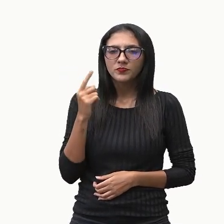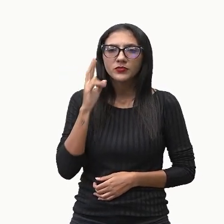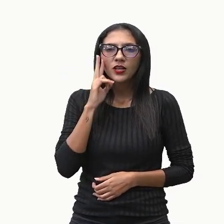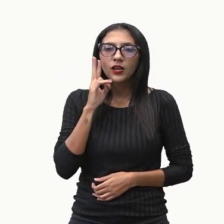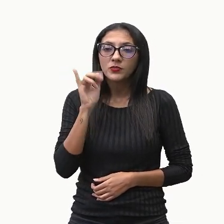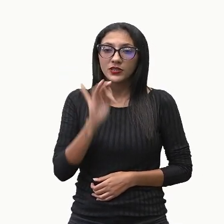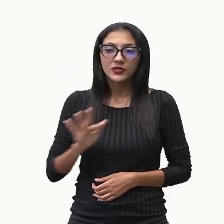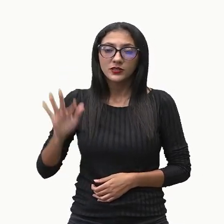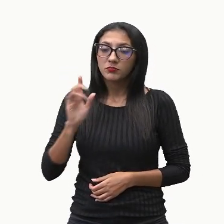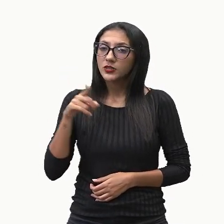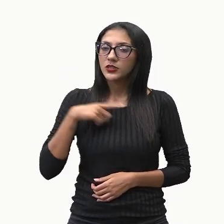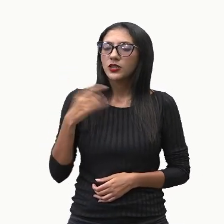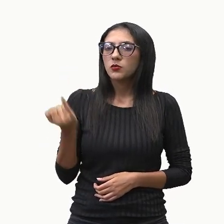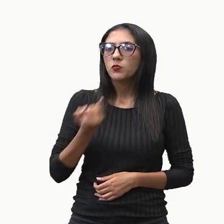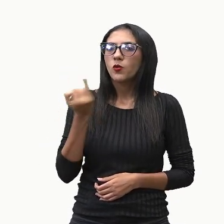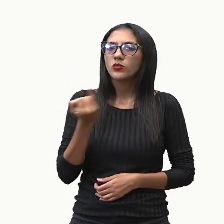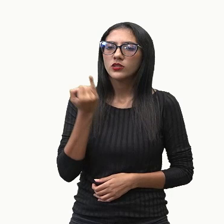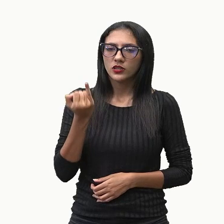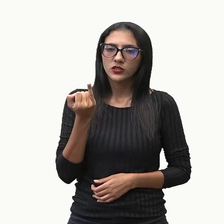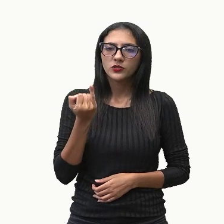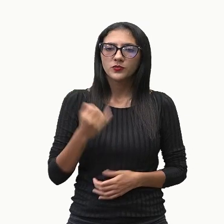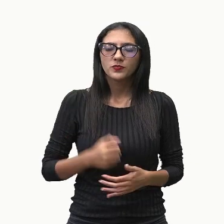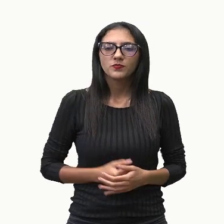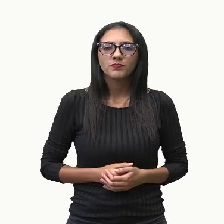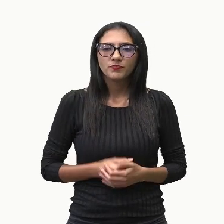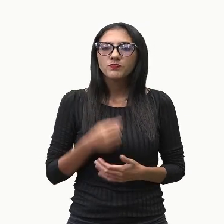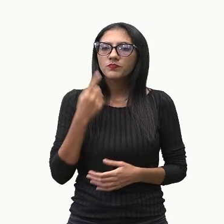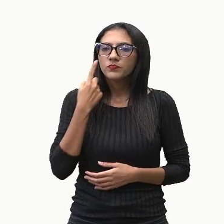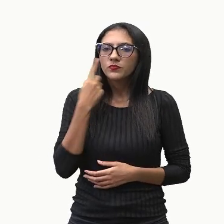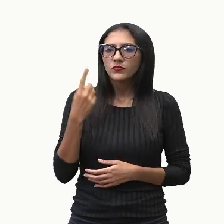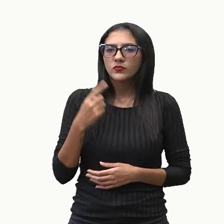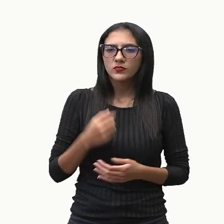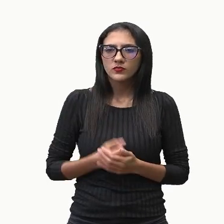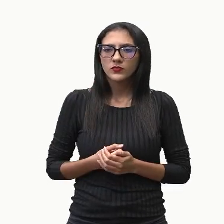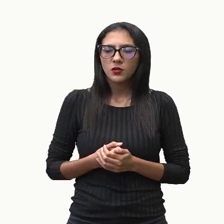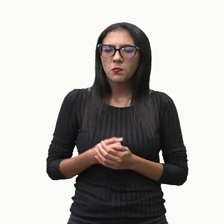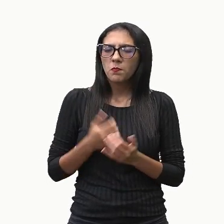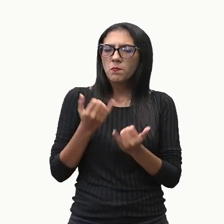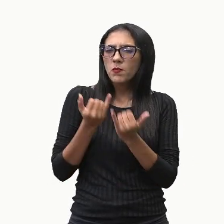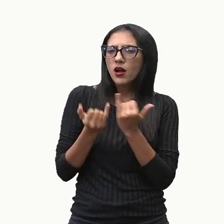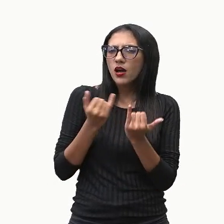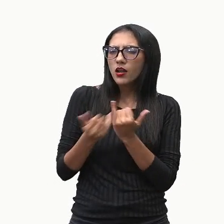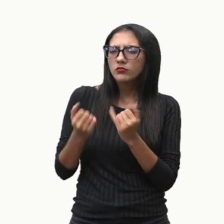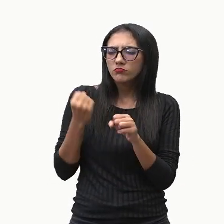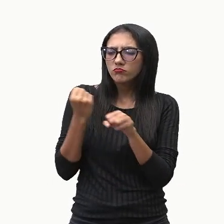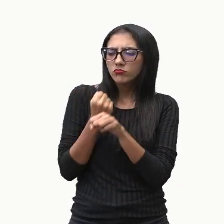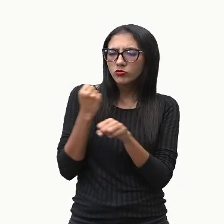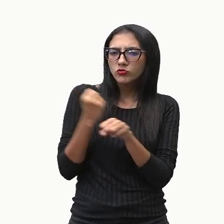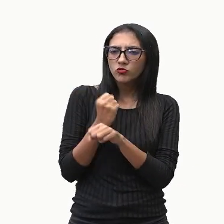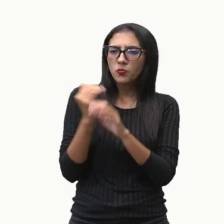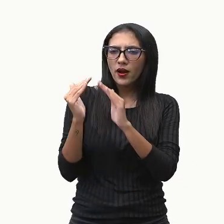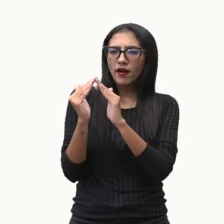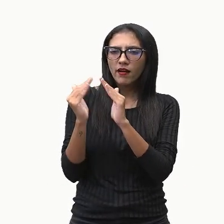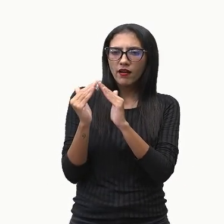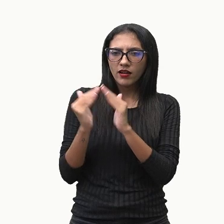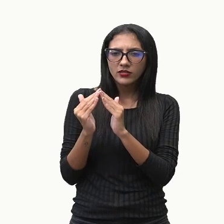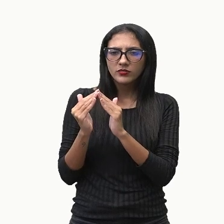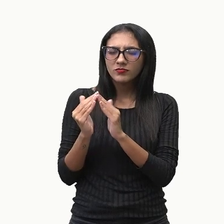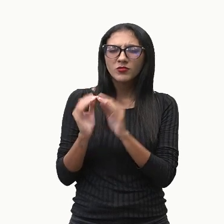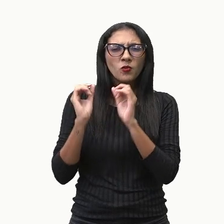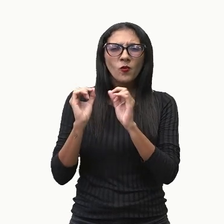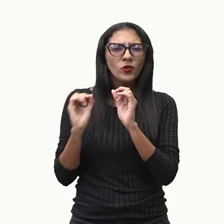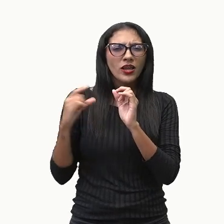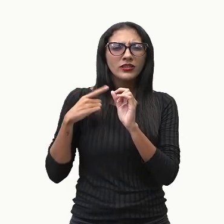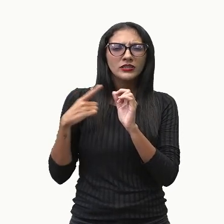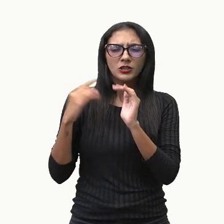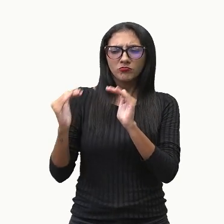muito importantes para o ensino da geografia. Nós temos aqui a estrutura de uma casa, não é isso? E o que tem em cima